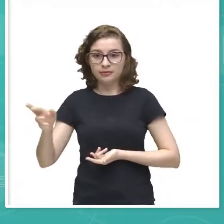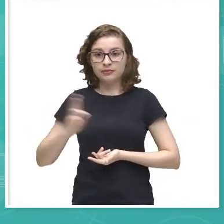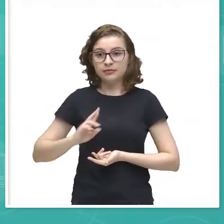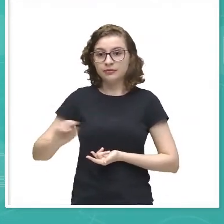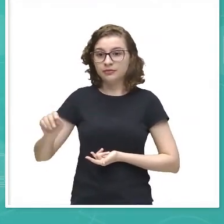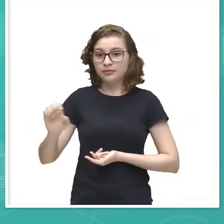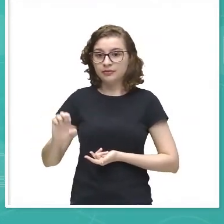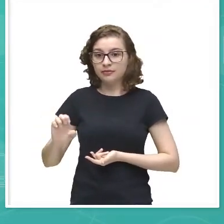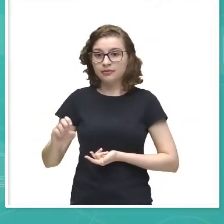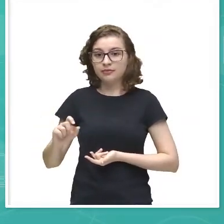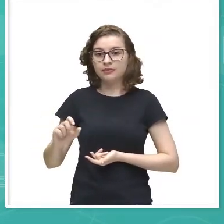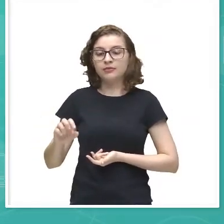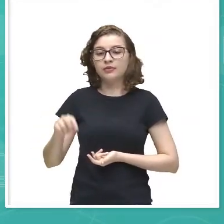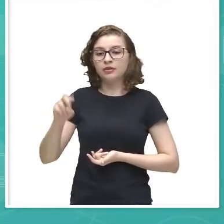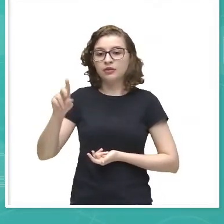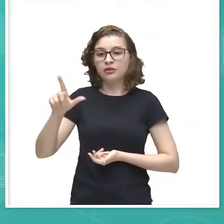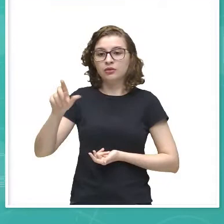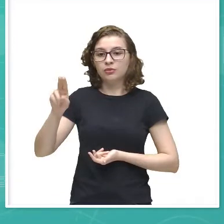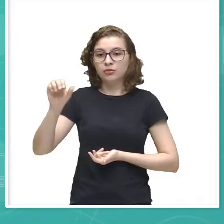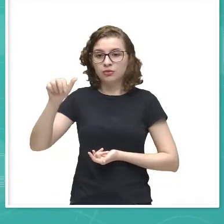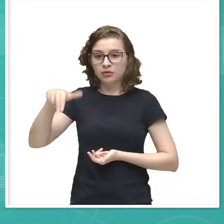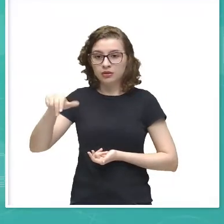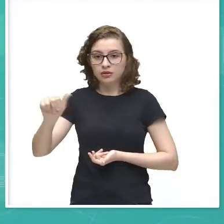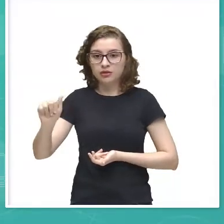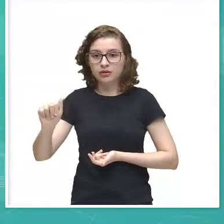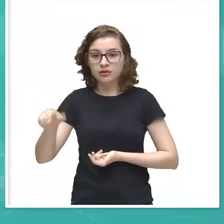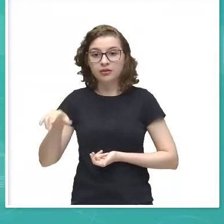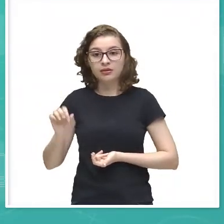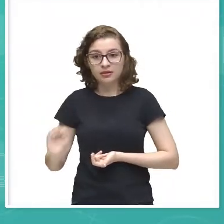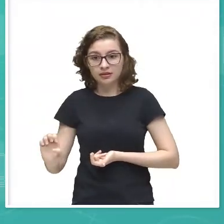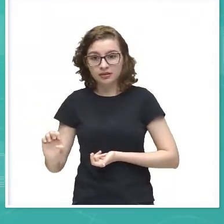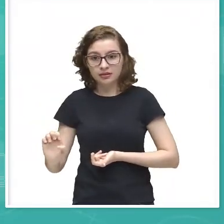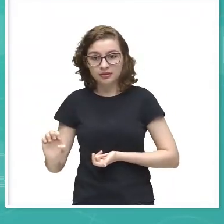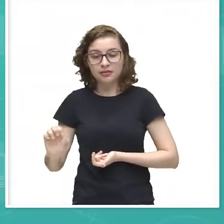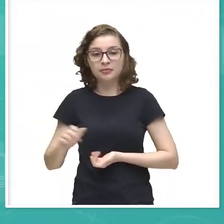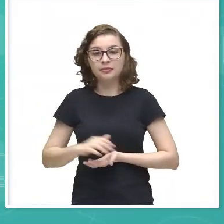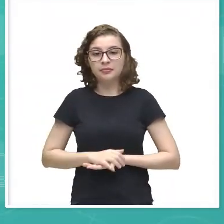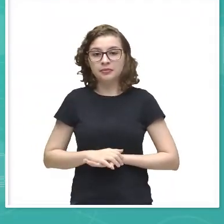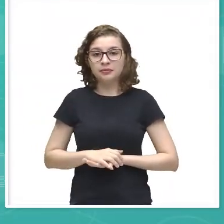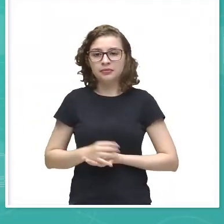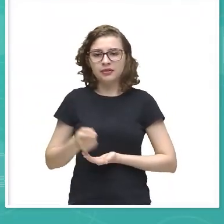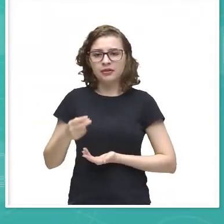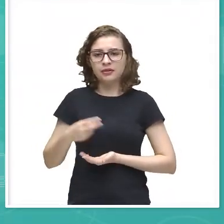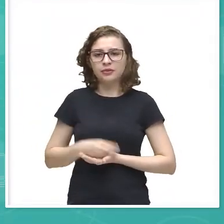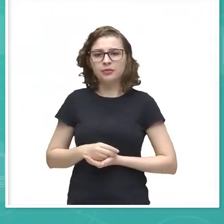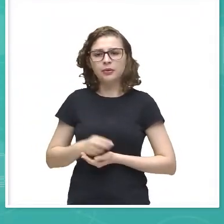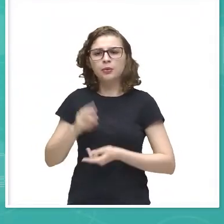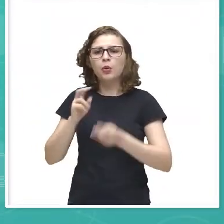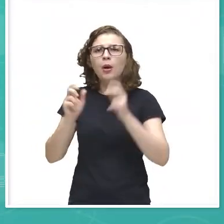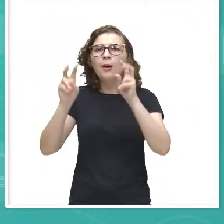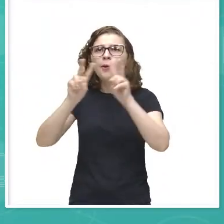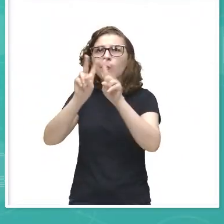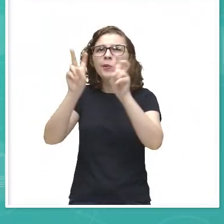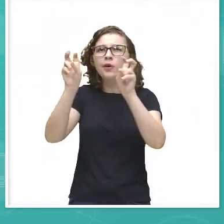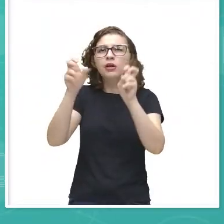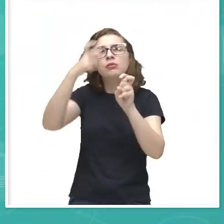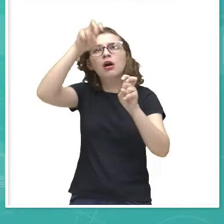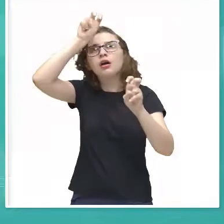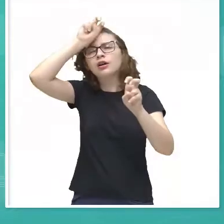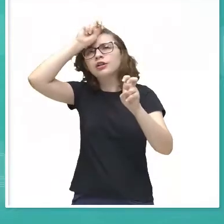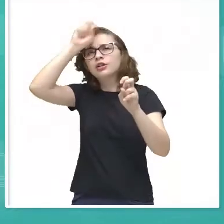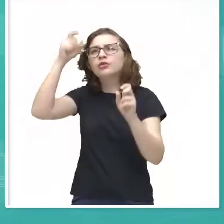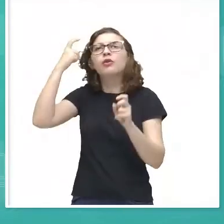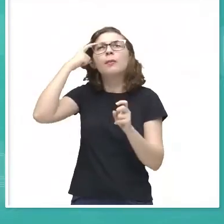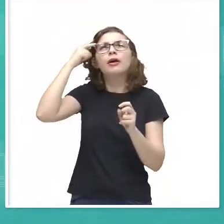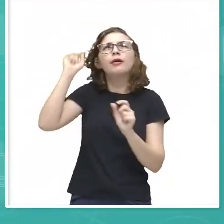também. O Caio colocou aqui na hora que eu falei, lembra na questão anterior? Quando vocês pensam em Egito, o que vocês pensam? O Caio já falou logo, pirâmide,